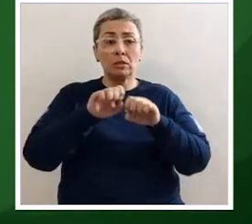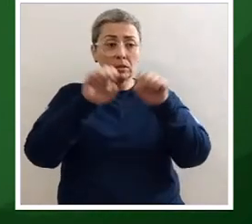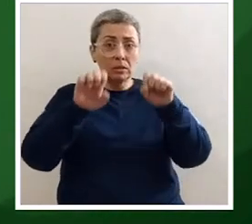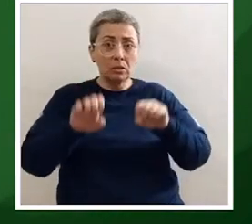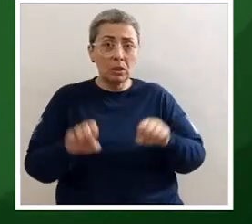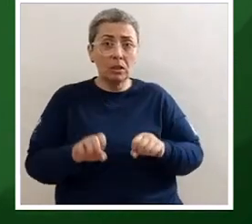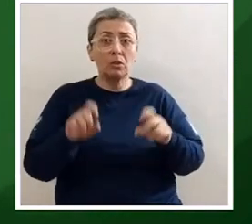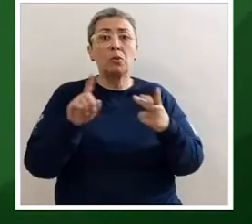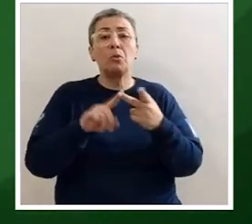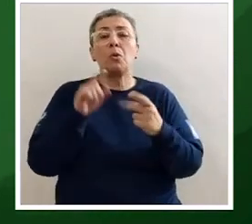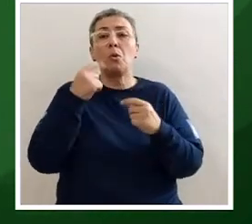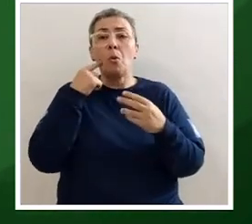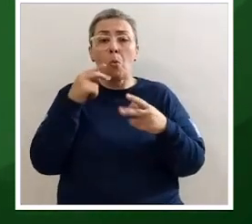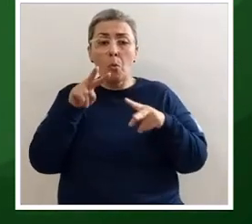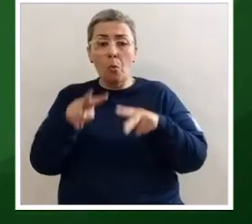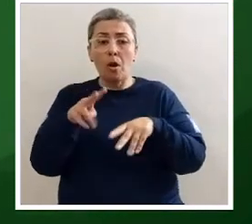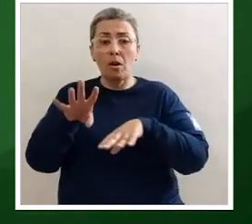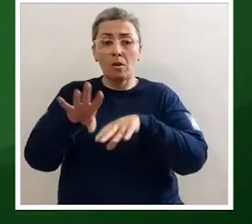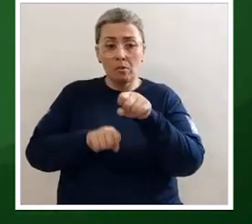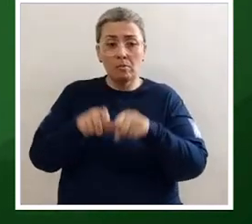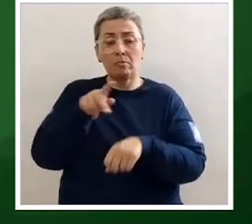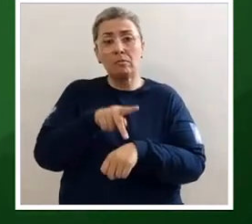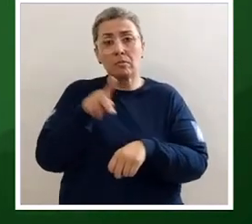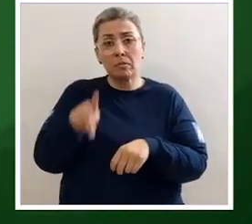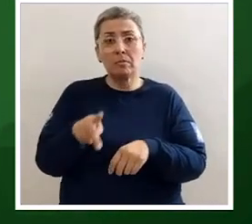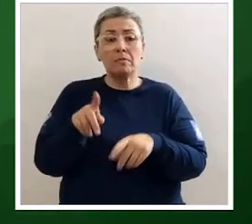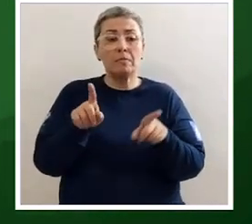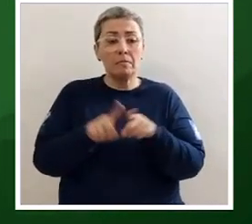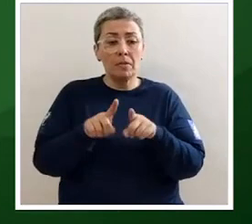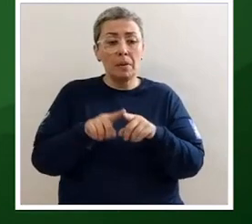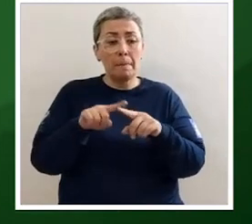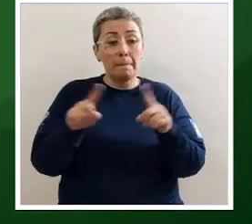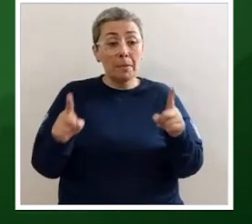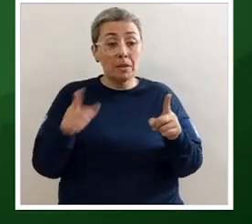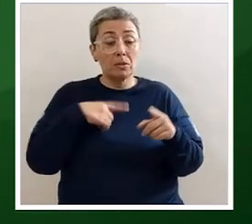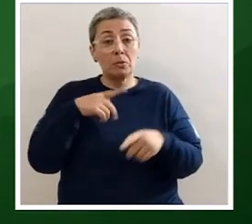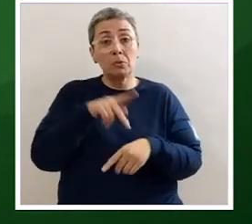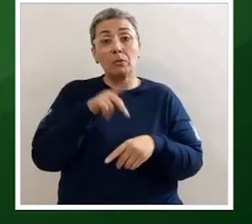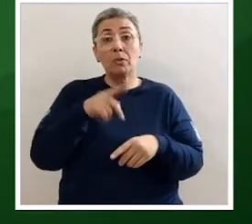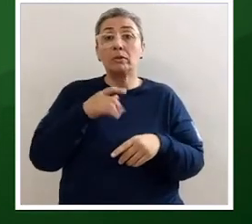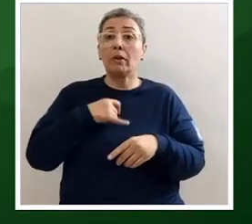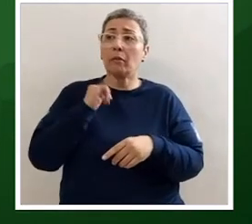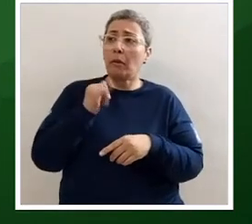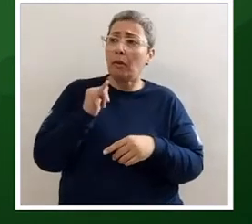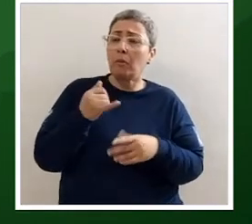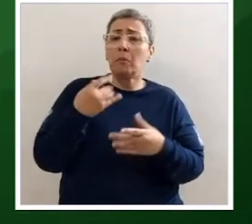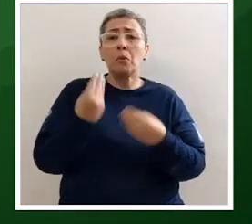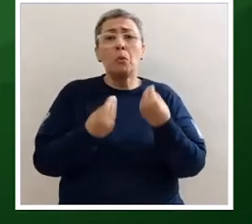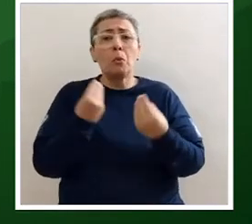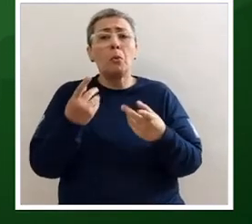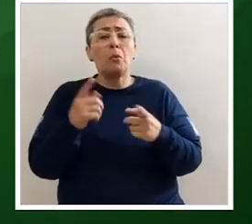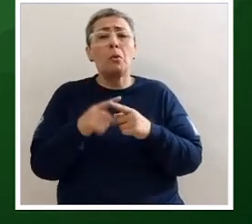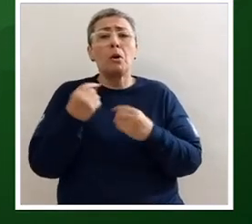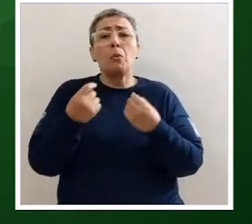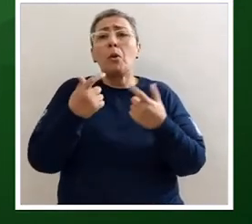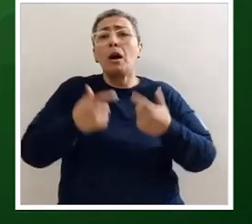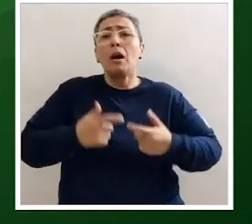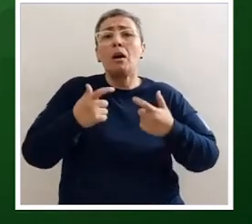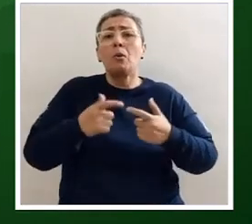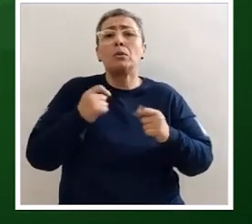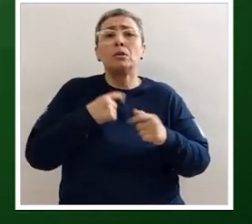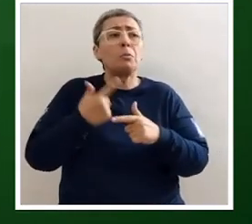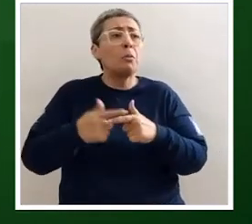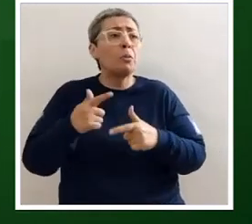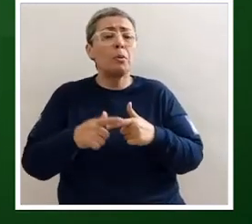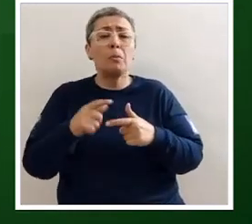nós estarmos olhando para a formação dos professores mas os professores sempre diziam para gente que aonde que tinha